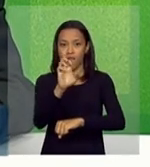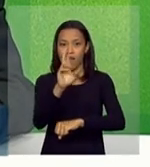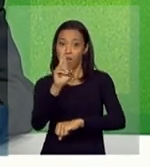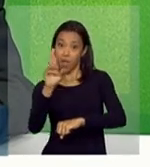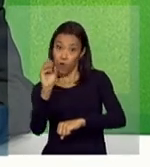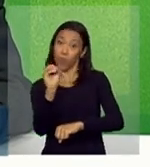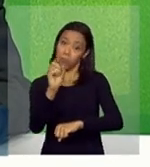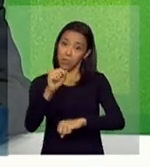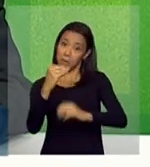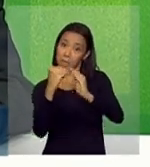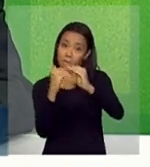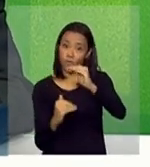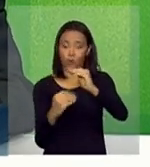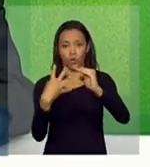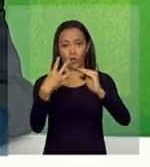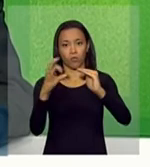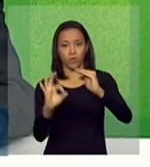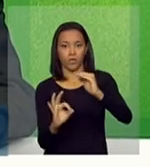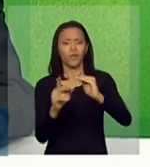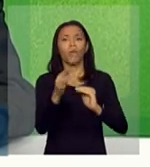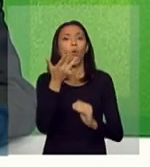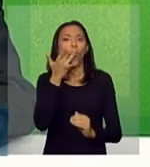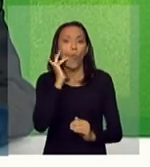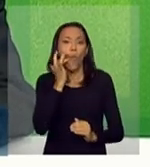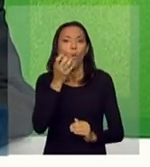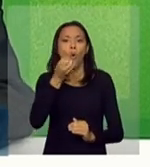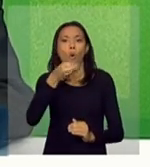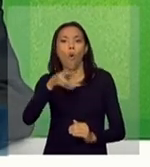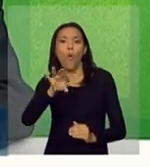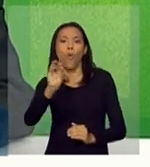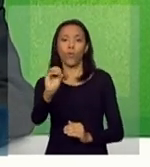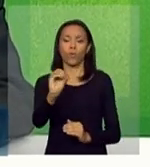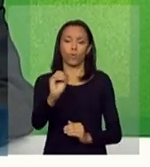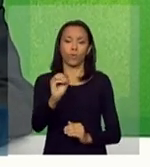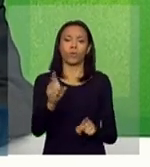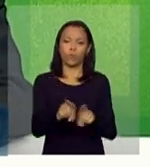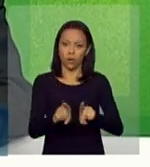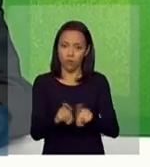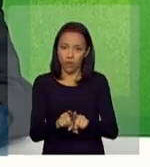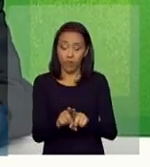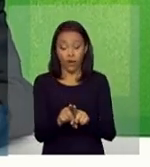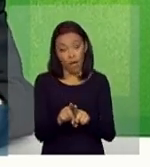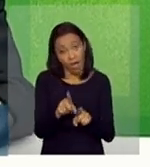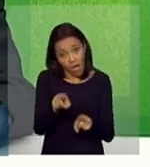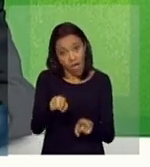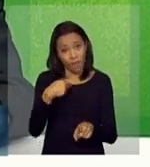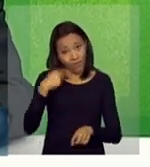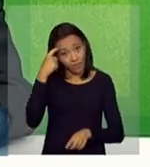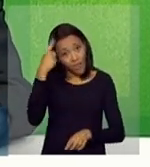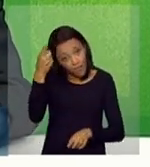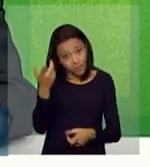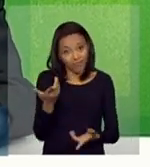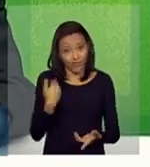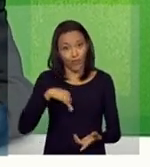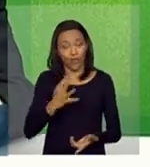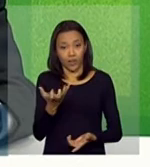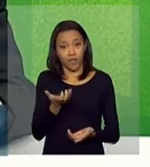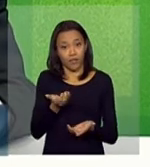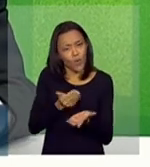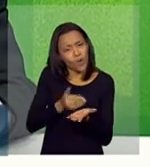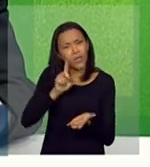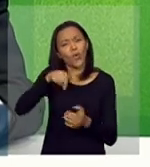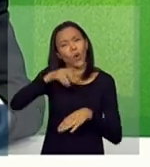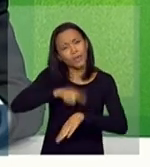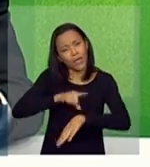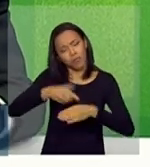4%, assim como o ouro. De qualquer sorte, essa é uma ideia inicial, que ao longo do